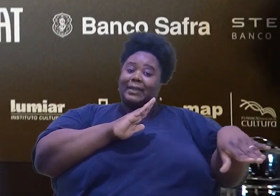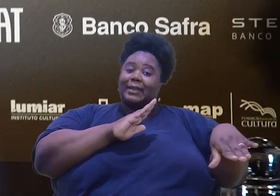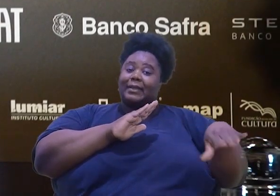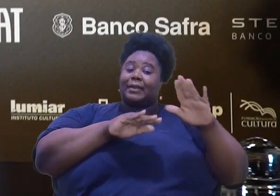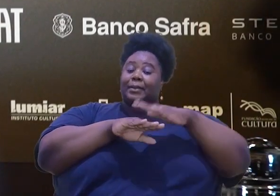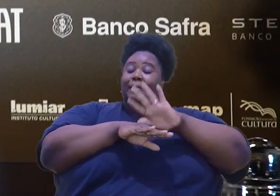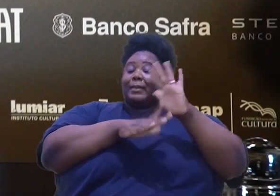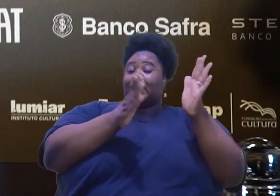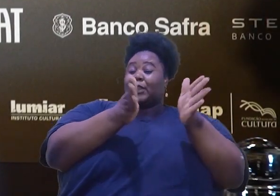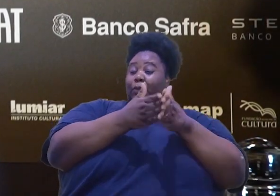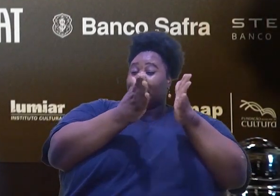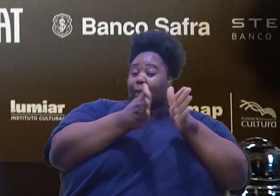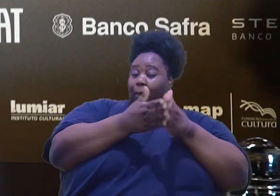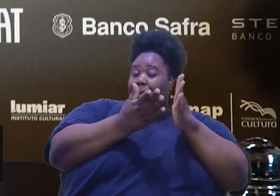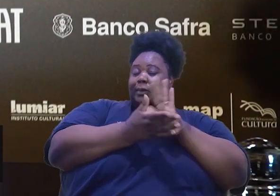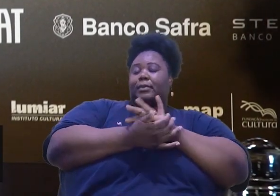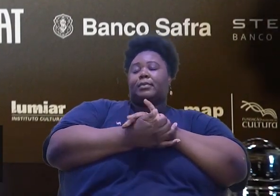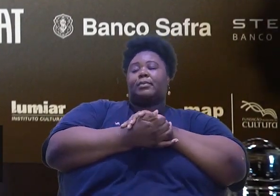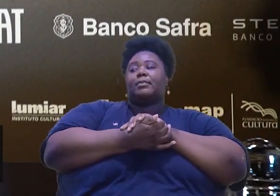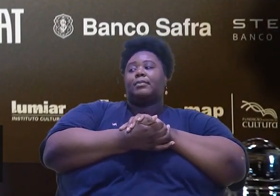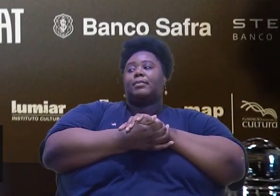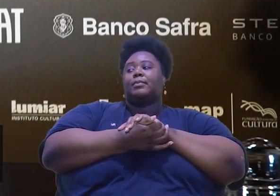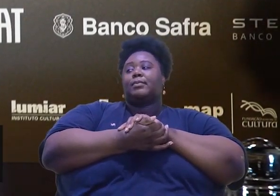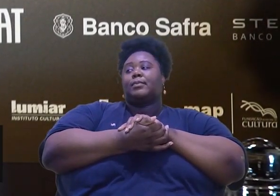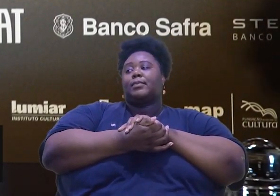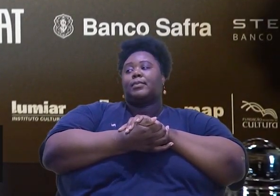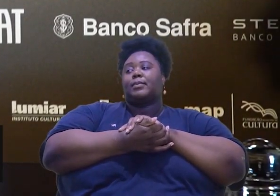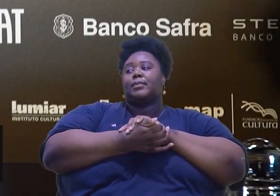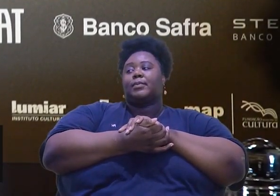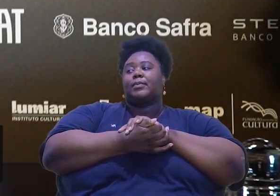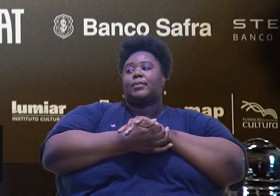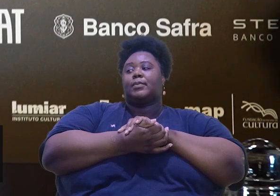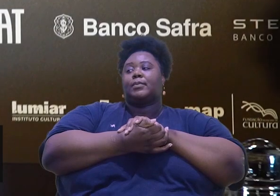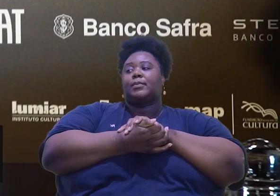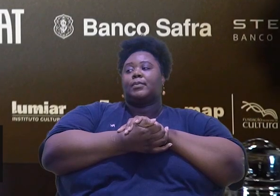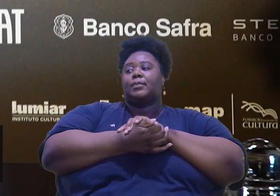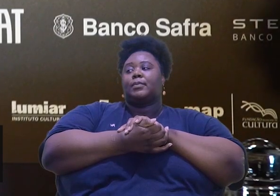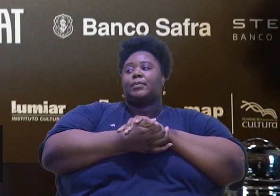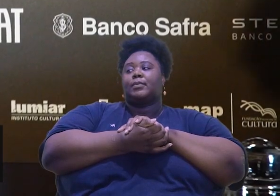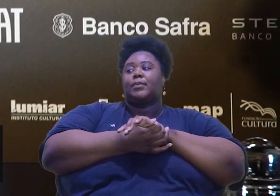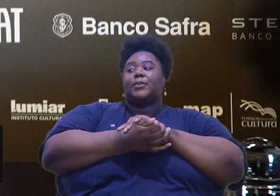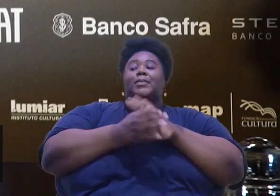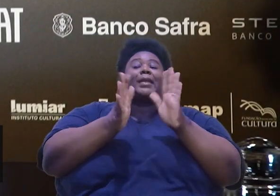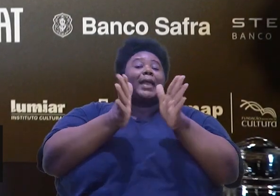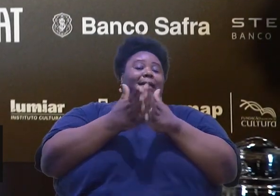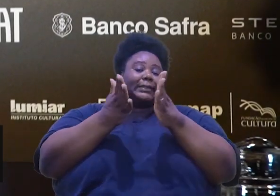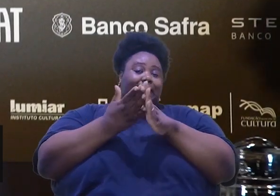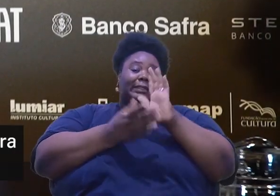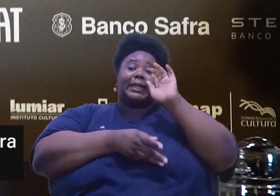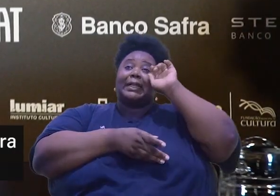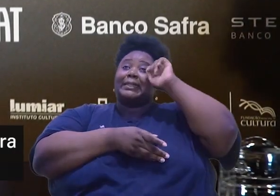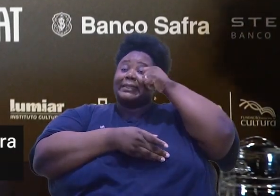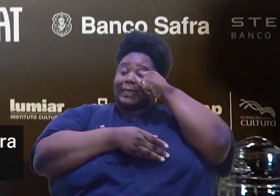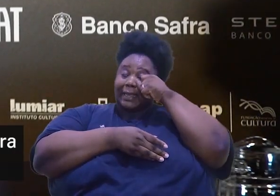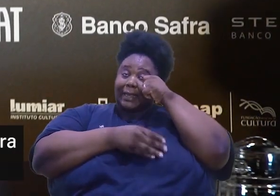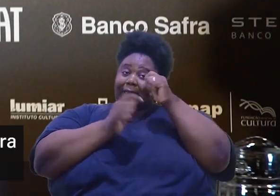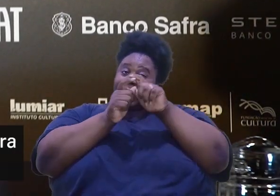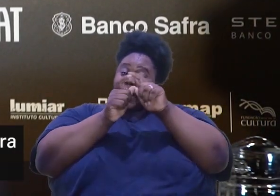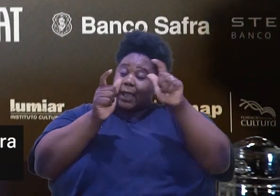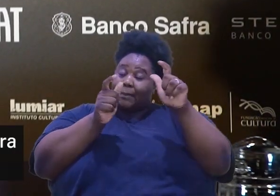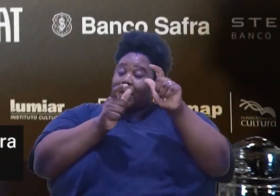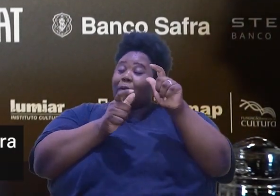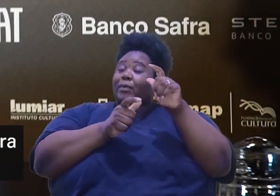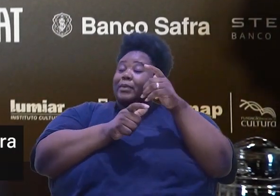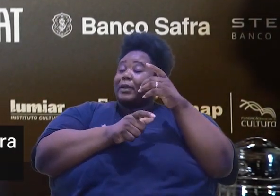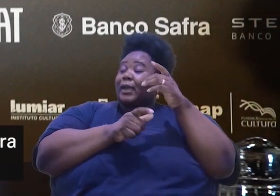mais pobres, ou, aliás, as crianças negras, que eram crianças, na maioria, oriundas